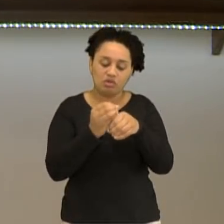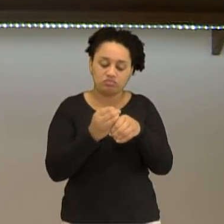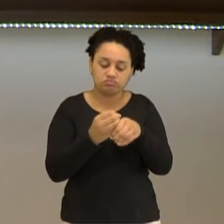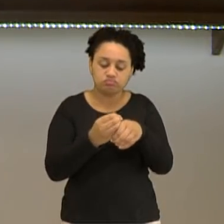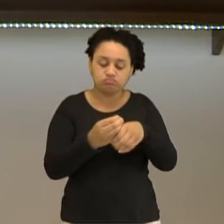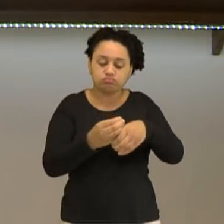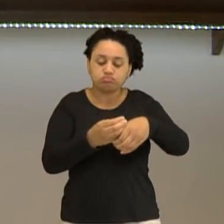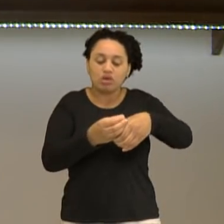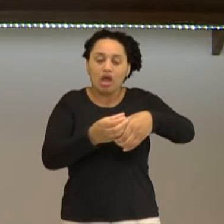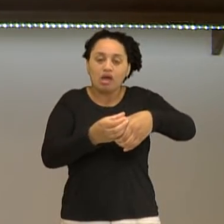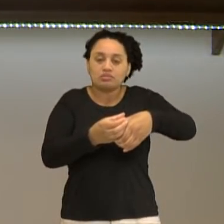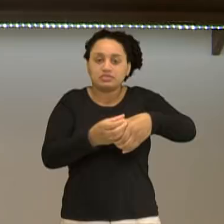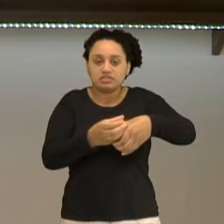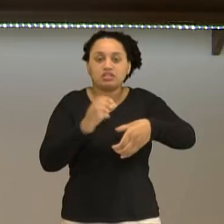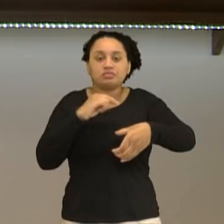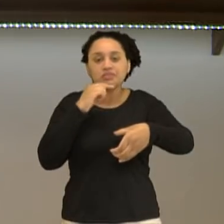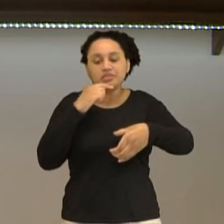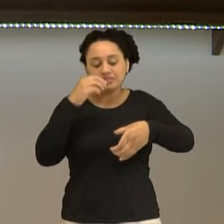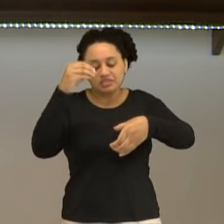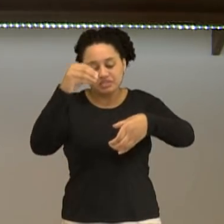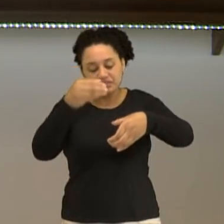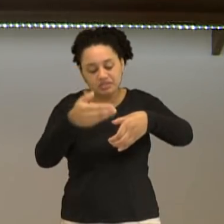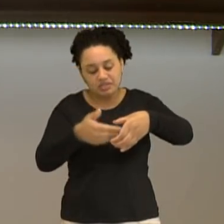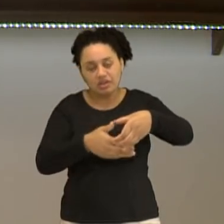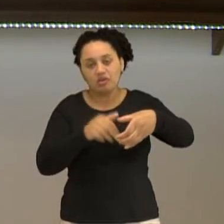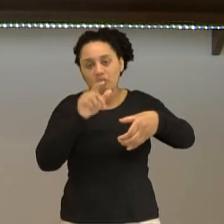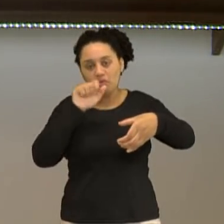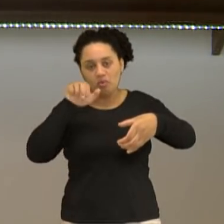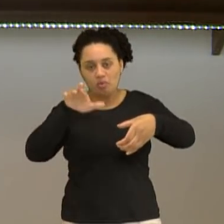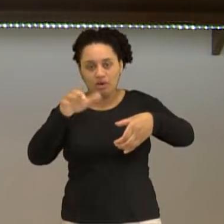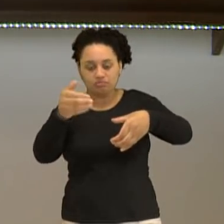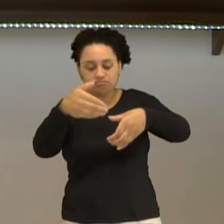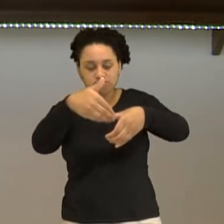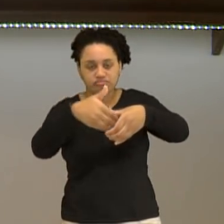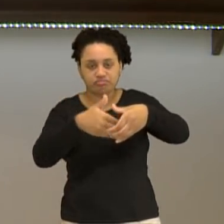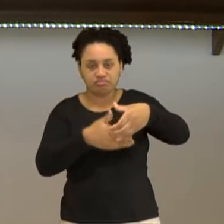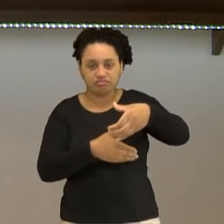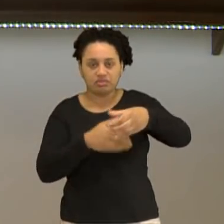calibre dos brônquios, para que o ar